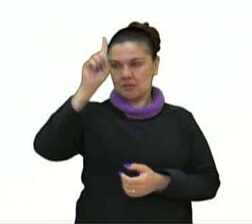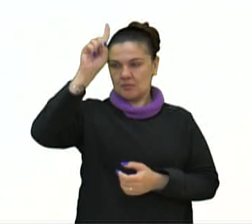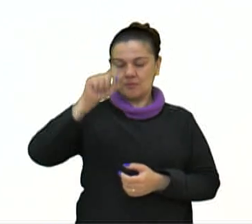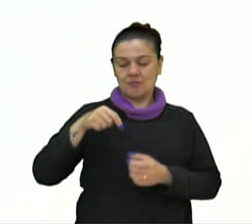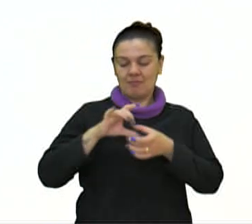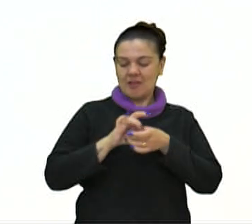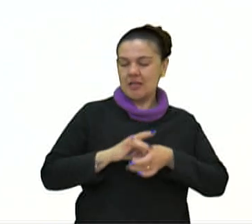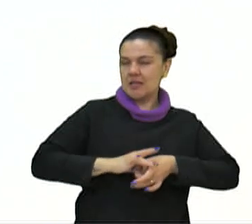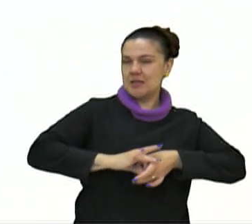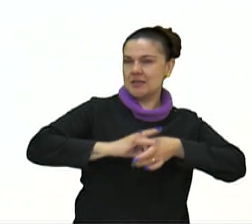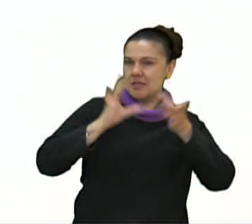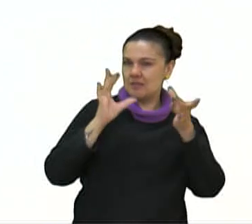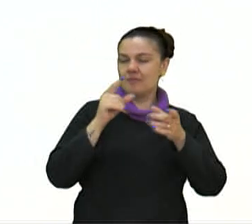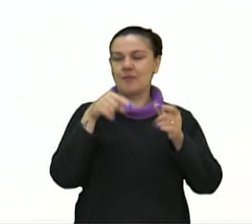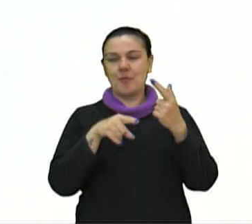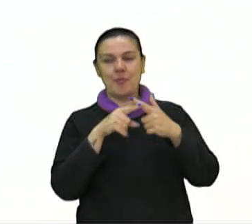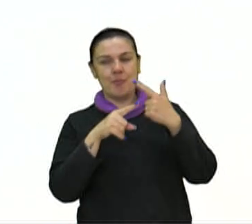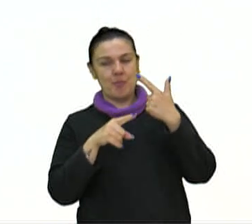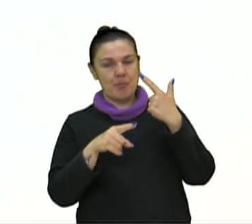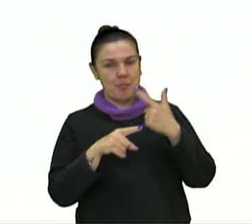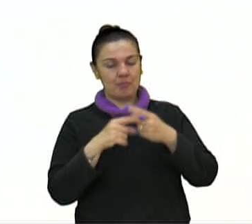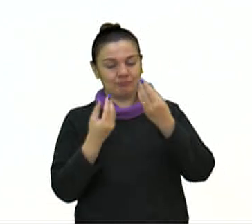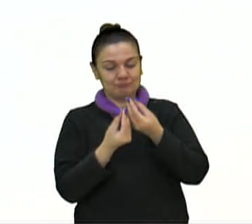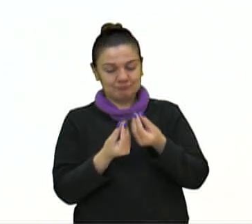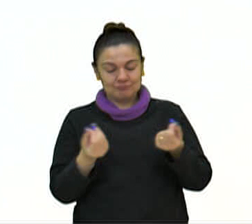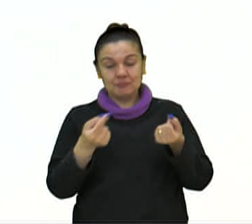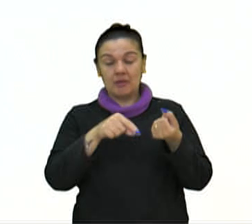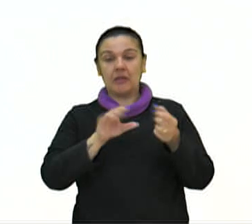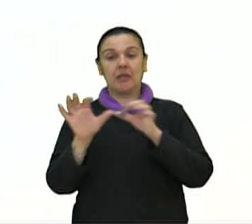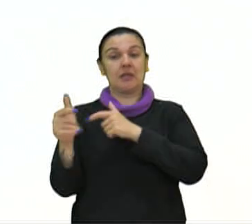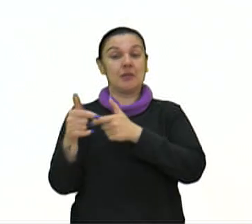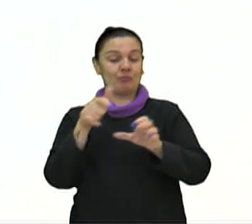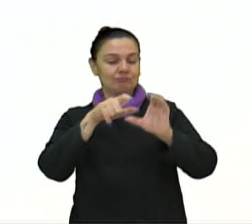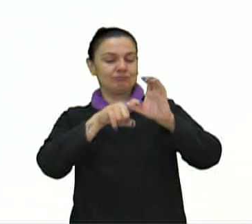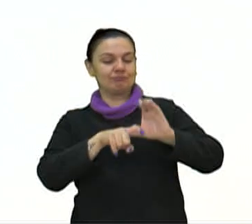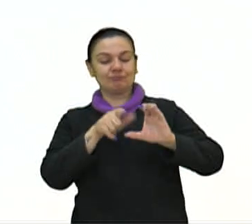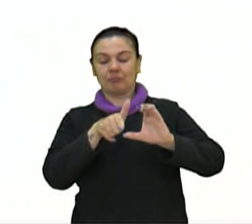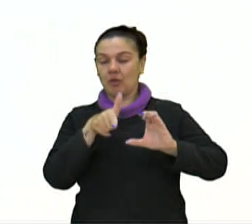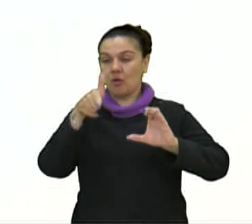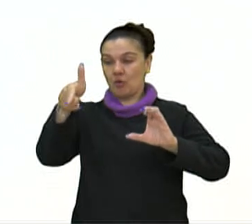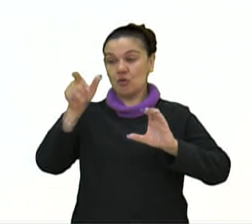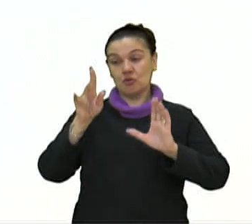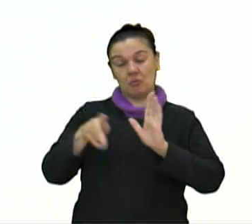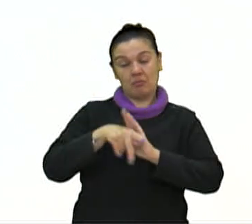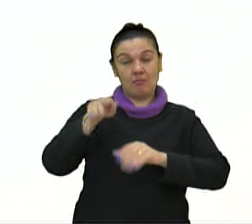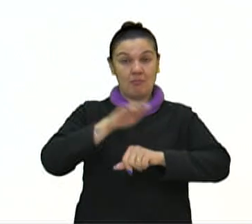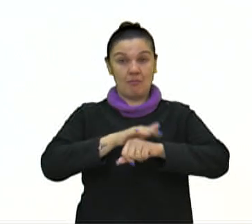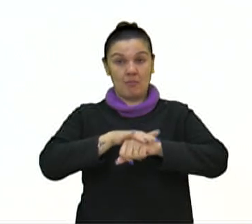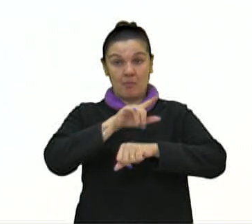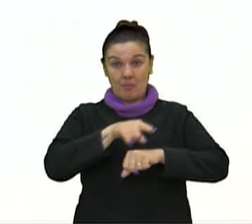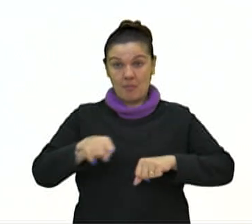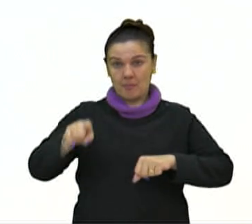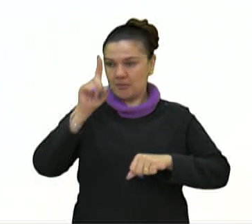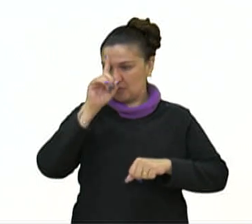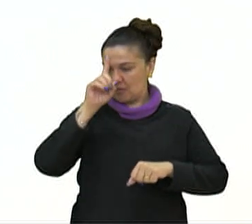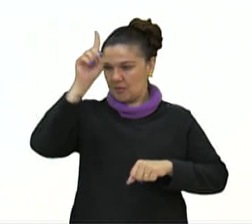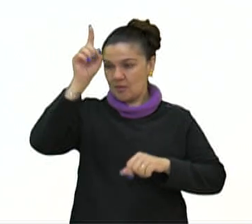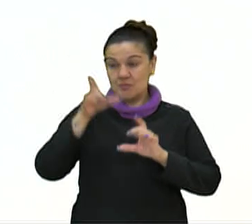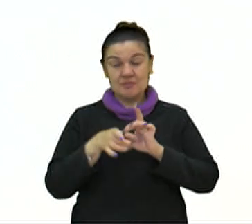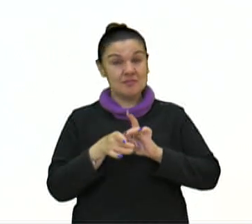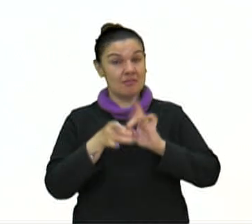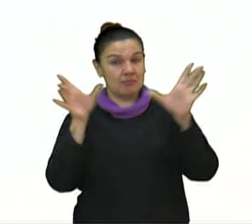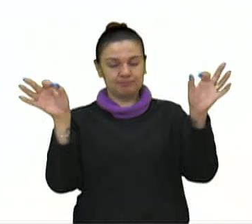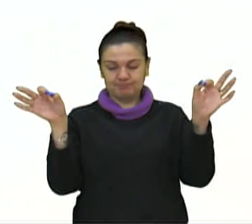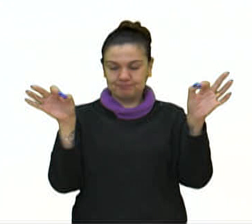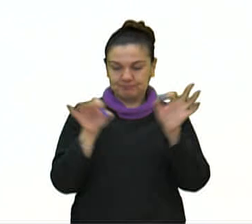ser livre, no sentido de que, enquanto substância, não depende de outra coisa senão de si mesmo. Deus é liberdade